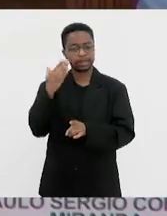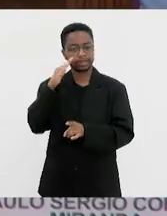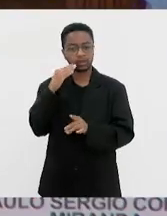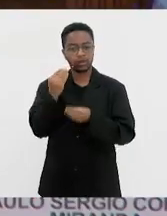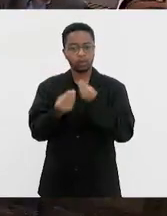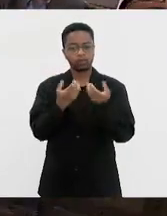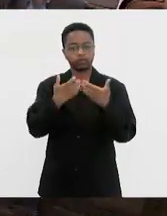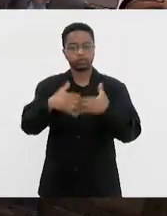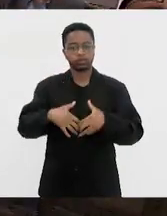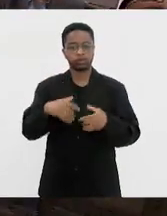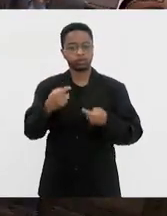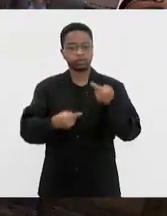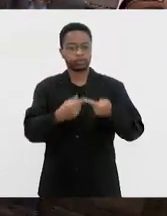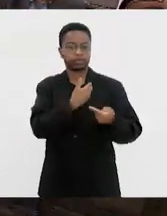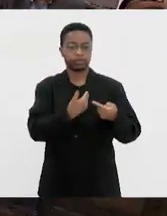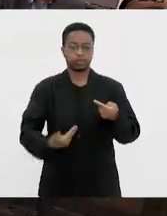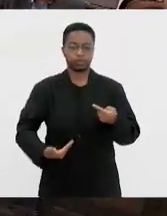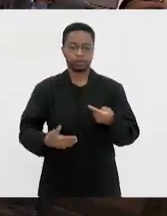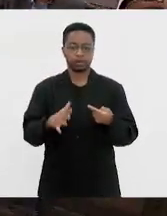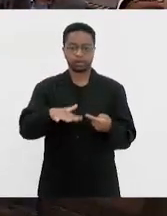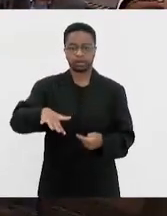regional.